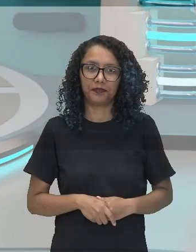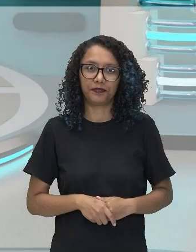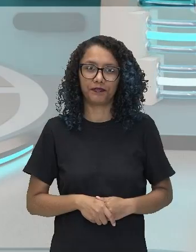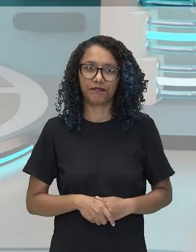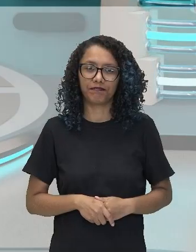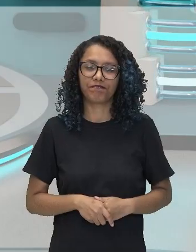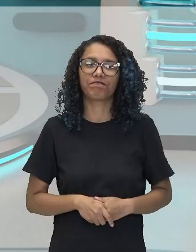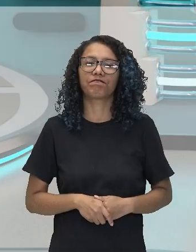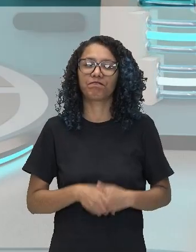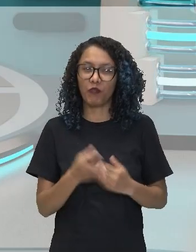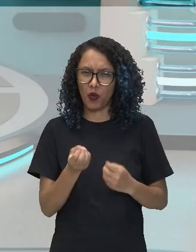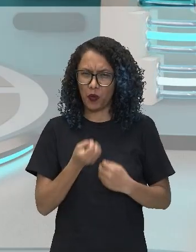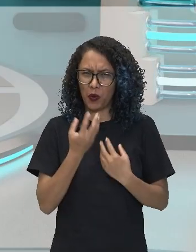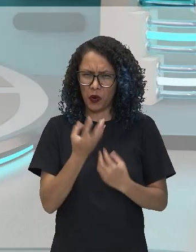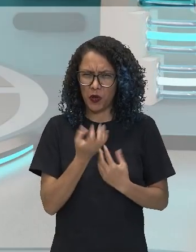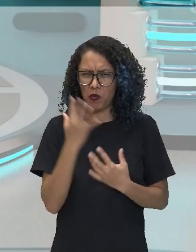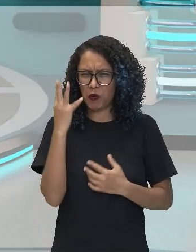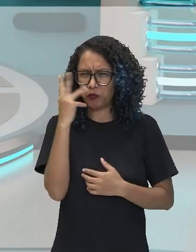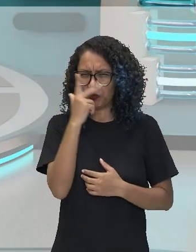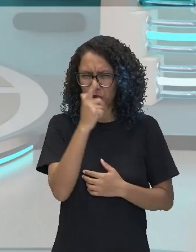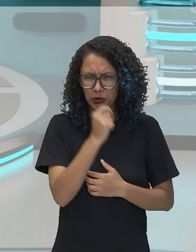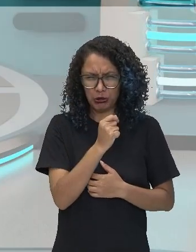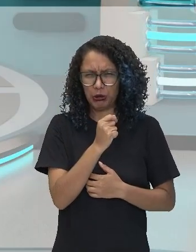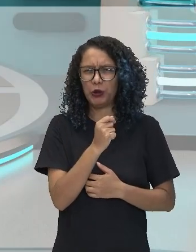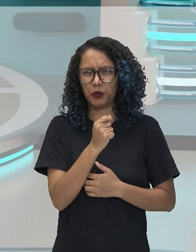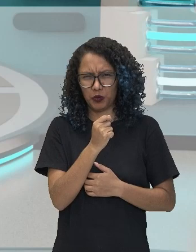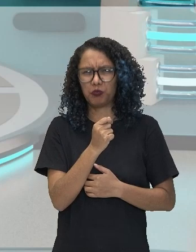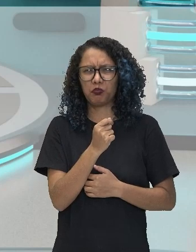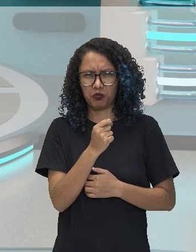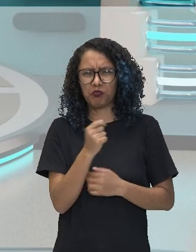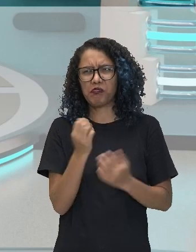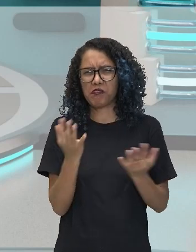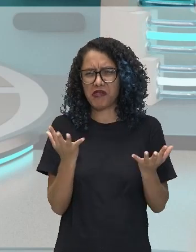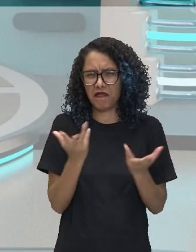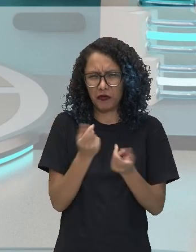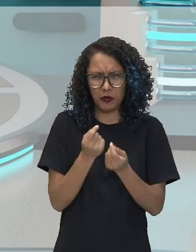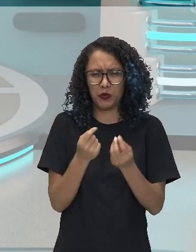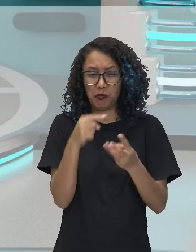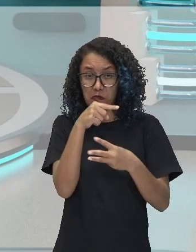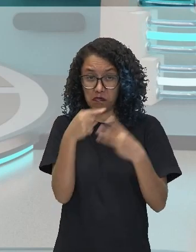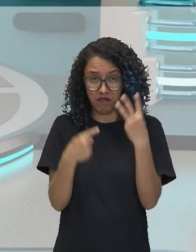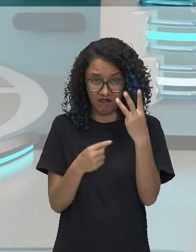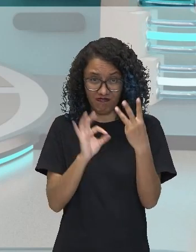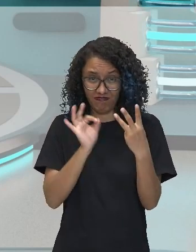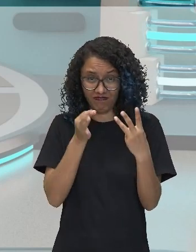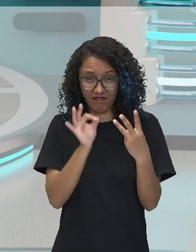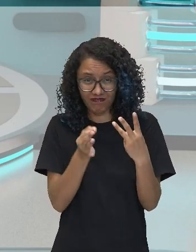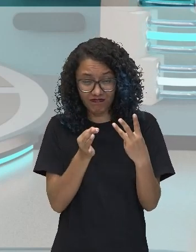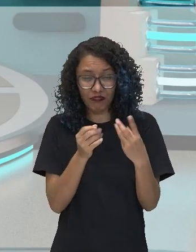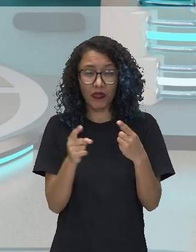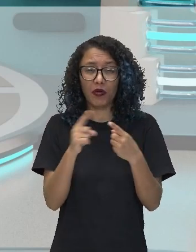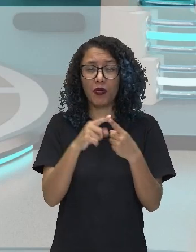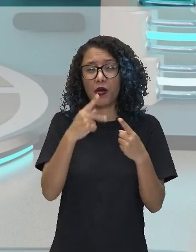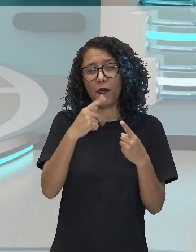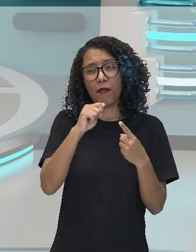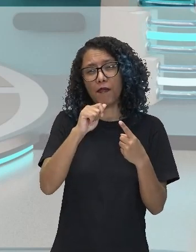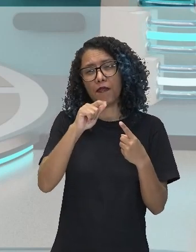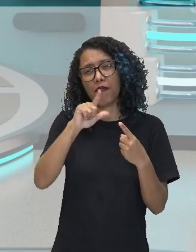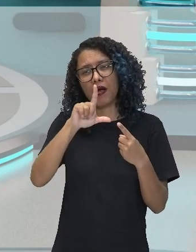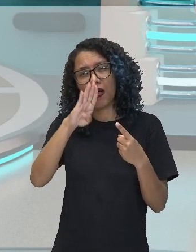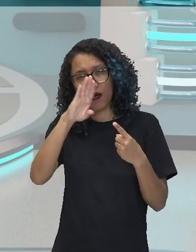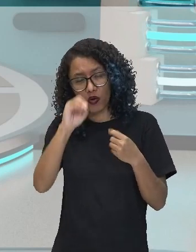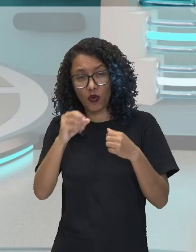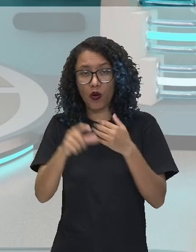Oh, que lindo, não? Que lindos! 3 poemas lindíssimos de Pablo Neruda, né?